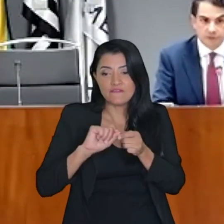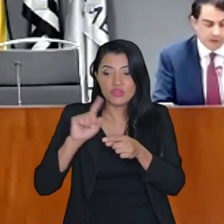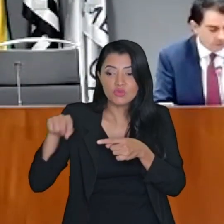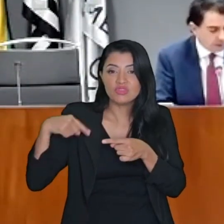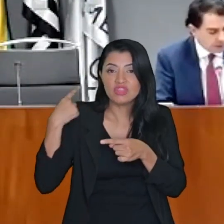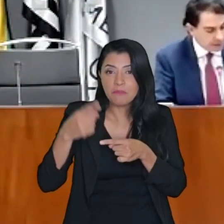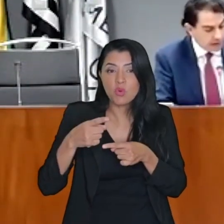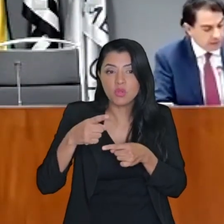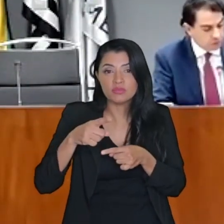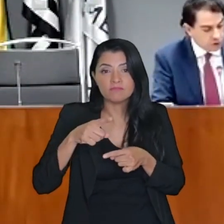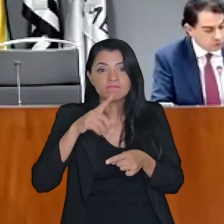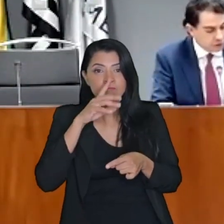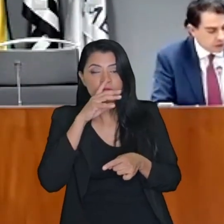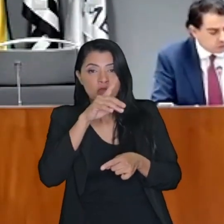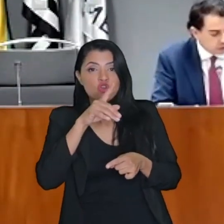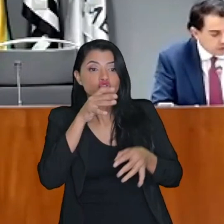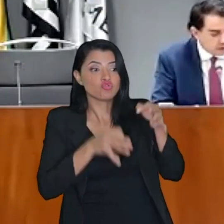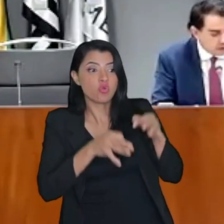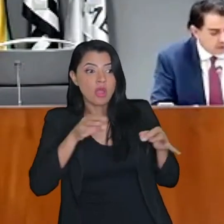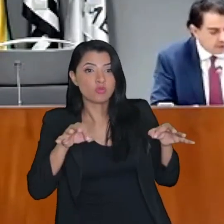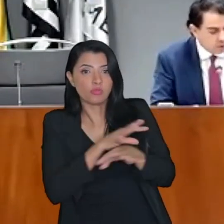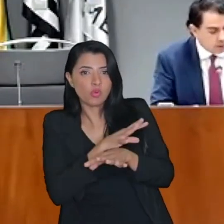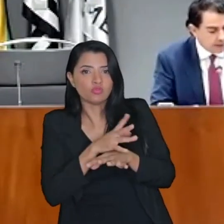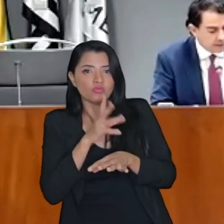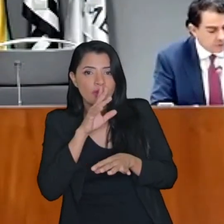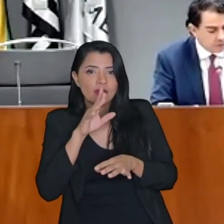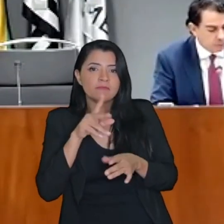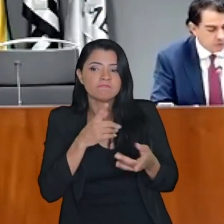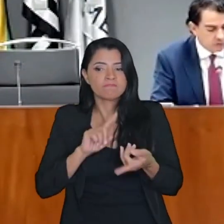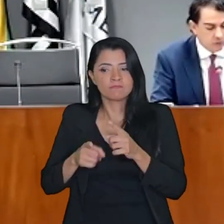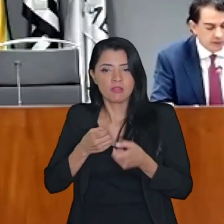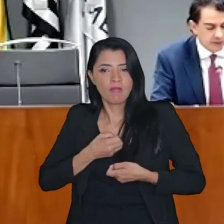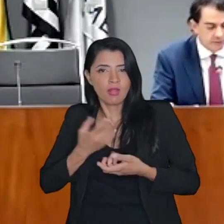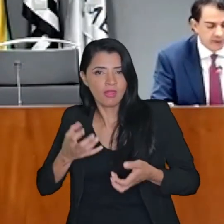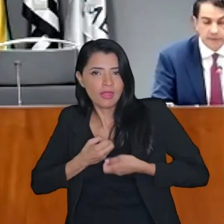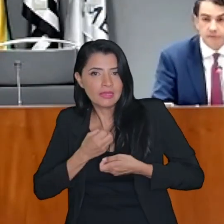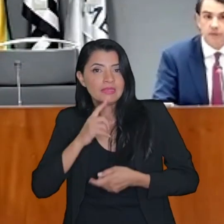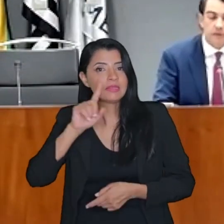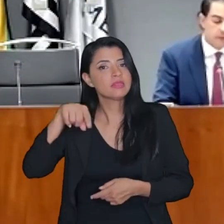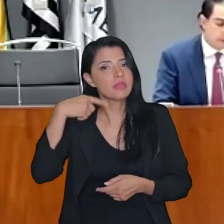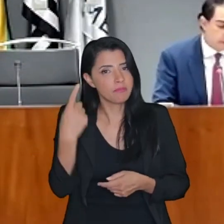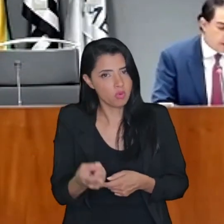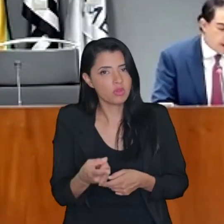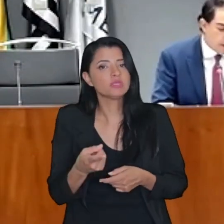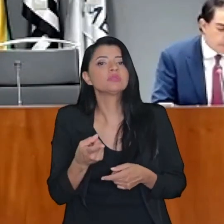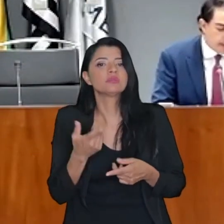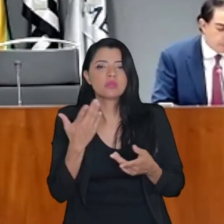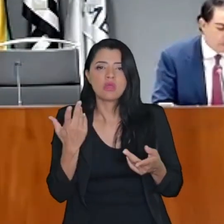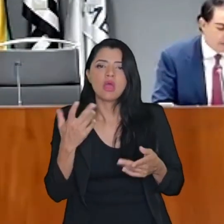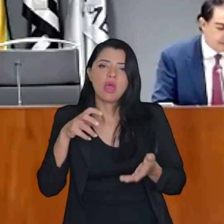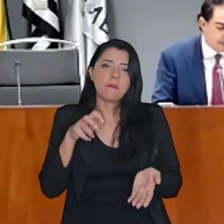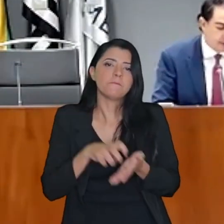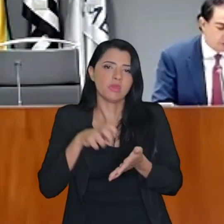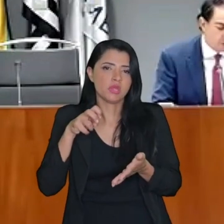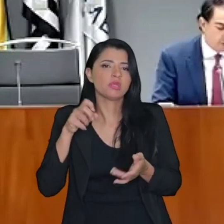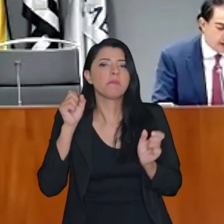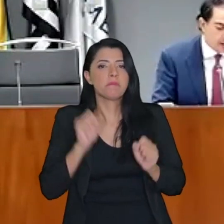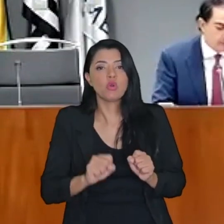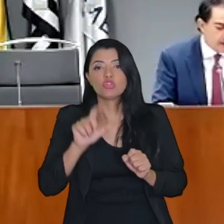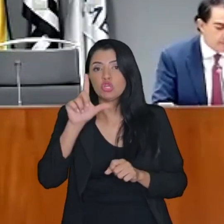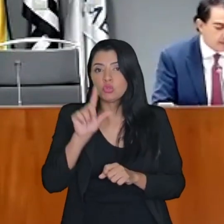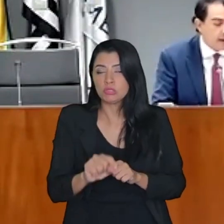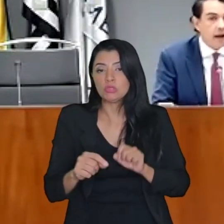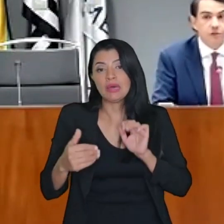posteriormente à sentença. E, nesse caso, diz o legislador, se a colaboração for posterior à sentença, a pena poderá ser